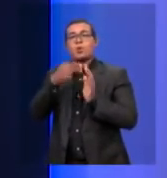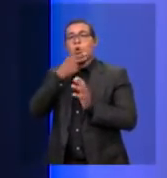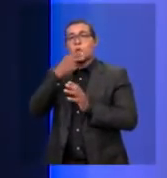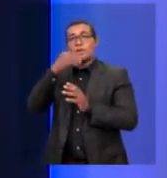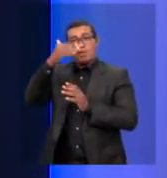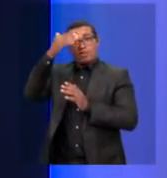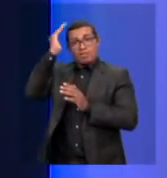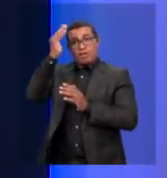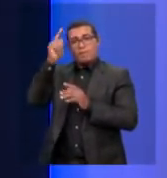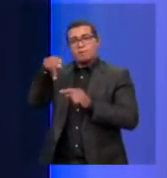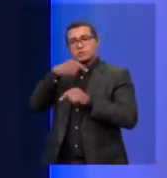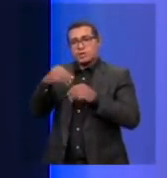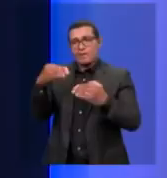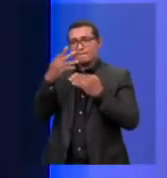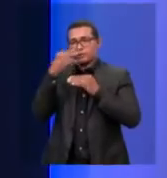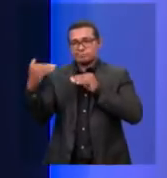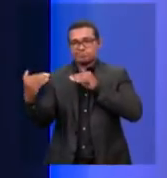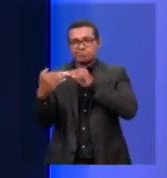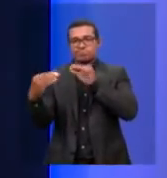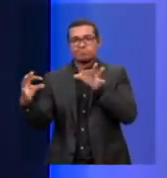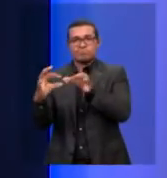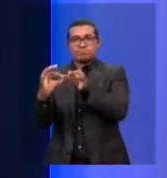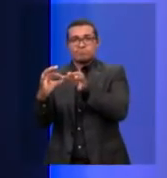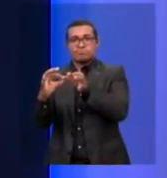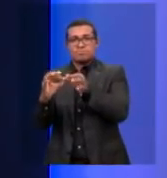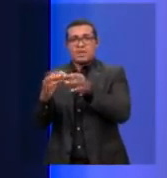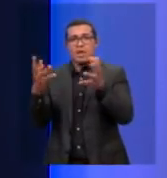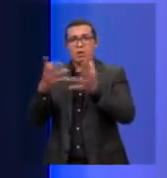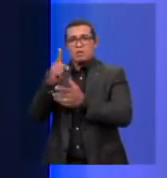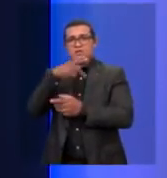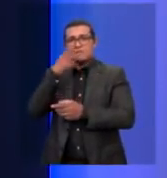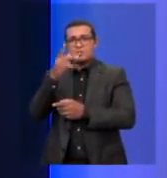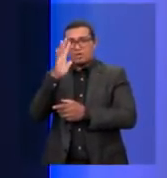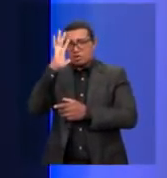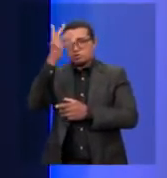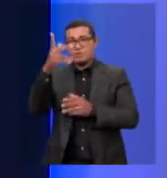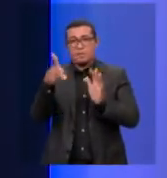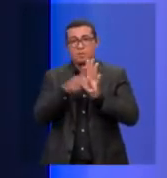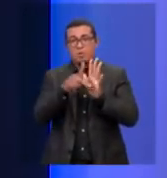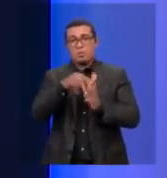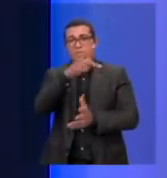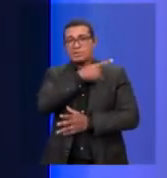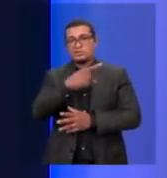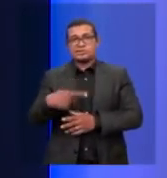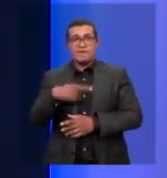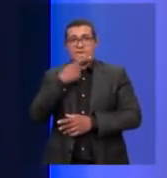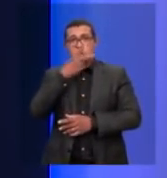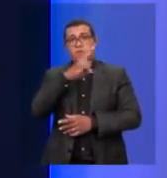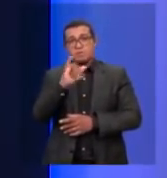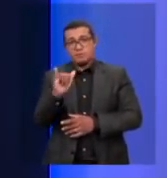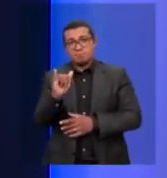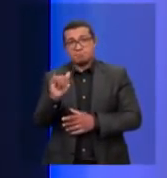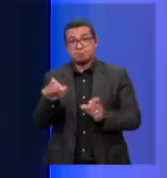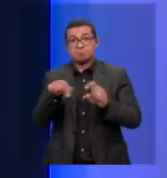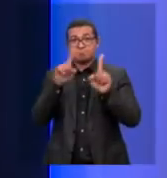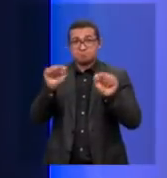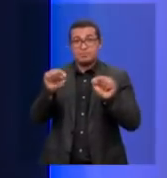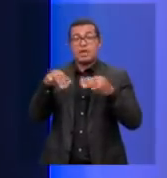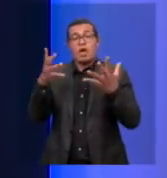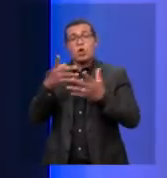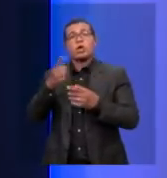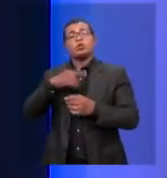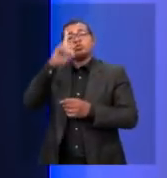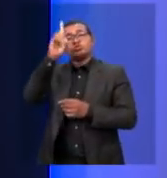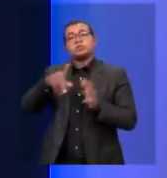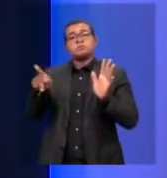e que agora apresenta como uma solução seu candidato a presidente e nós queremos de fato defender o direito dos trabalhadores